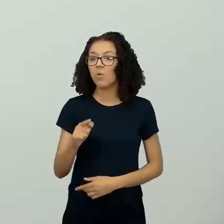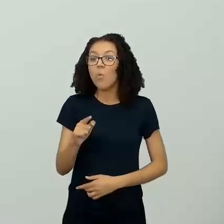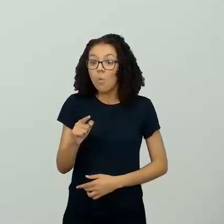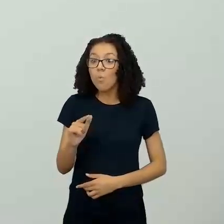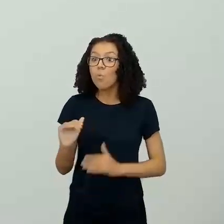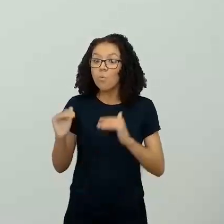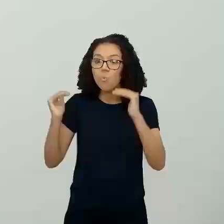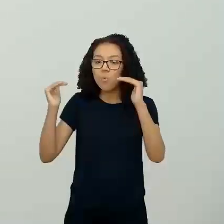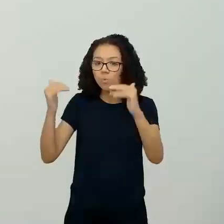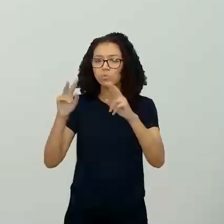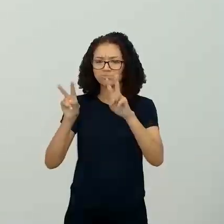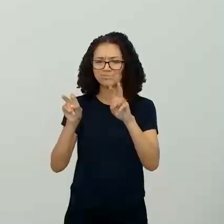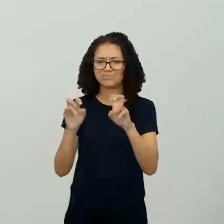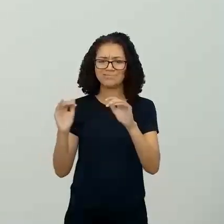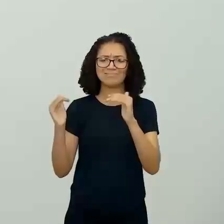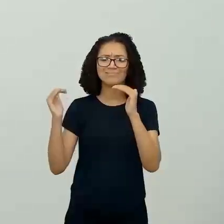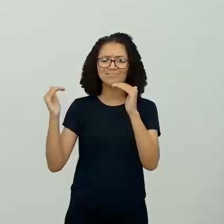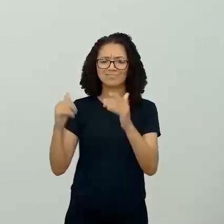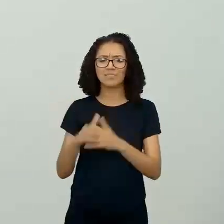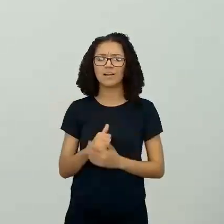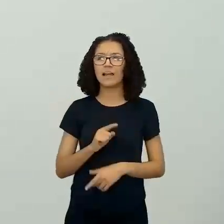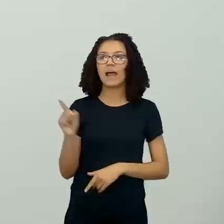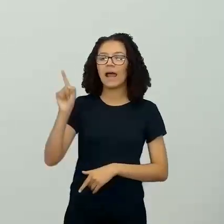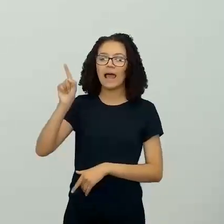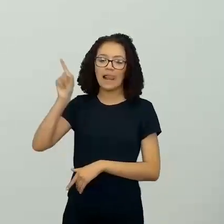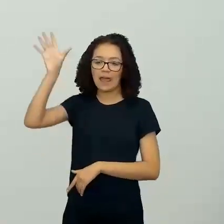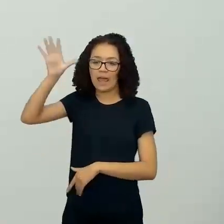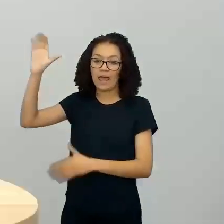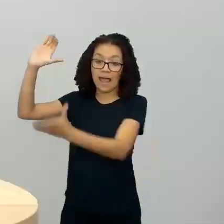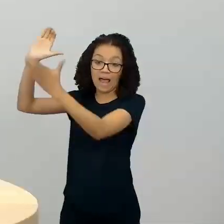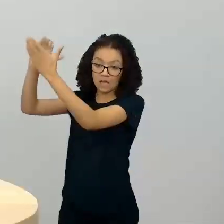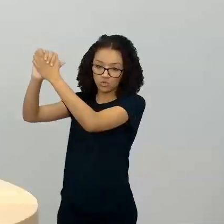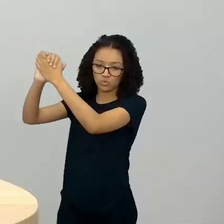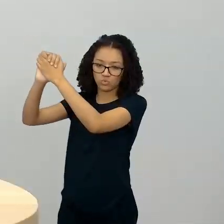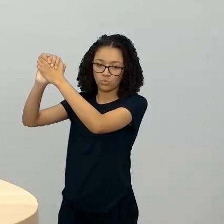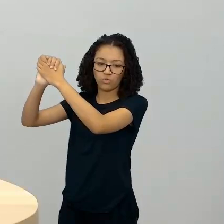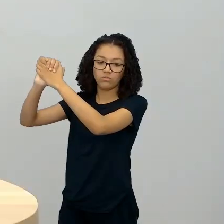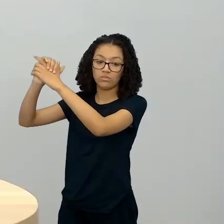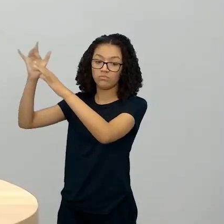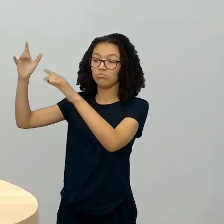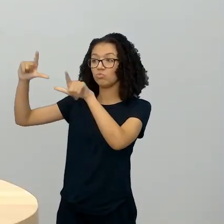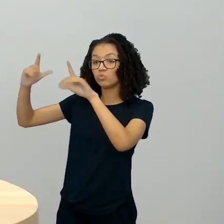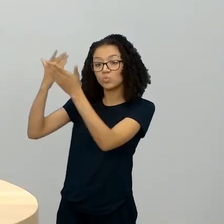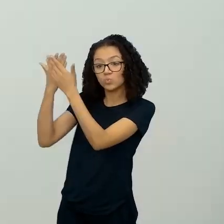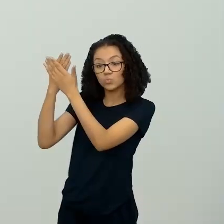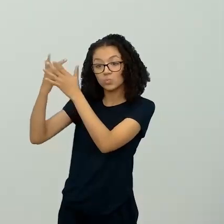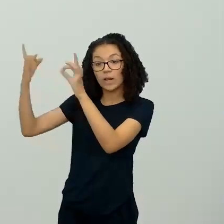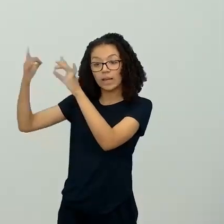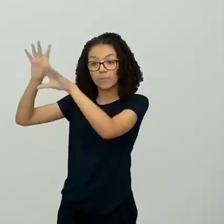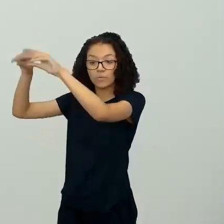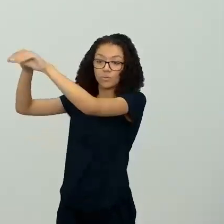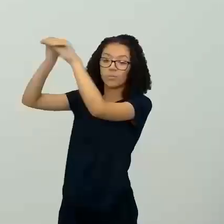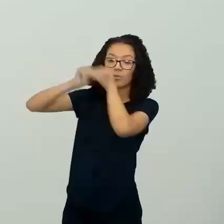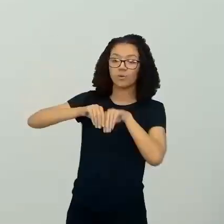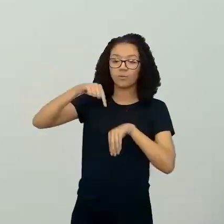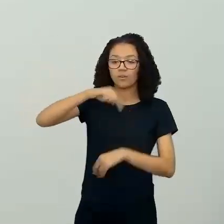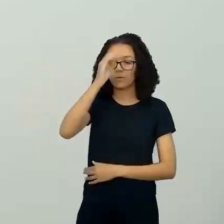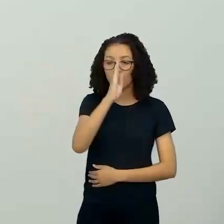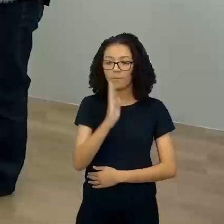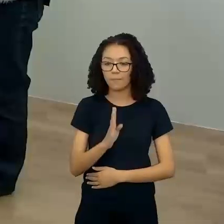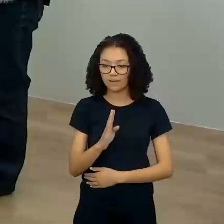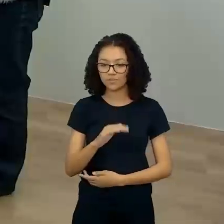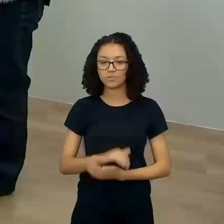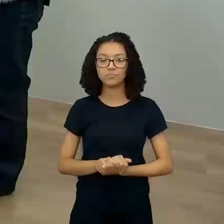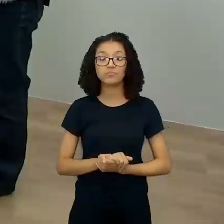interessante. Casou lá e veio para cá no Brasil e estamos aqui. Inclusive,